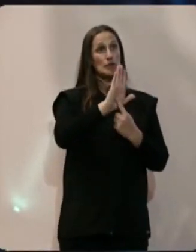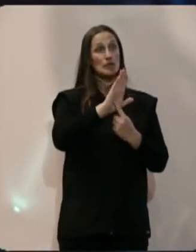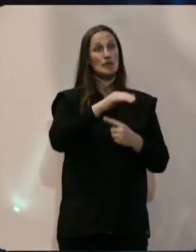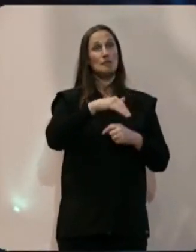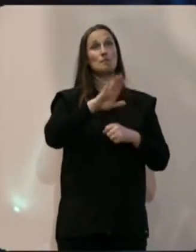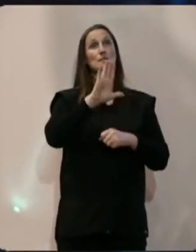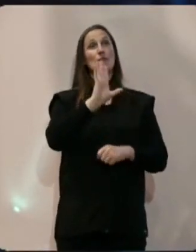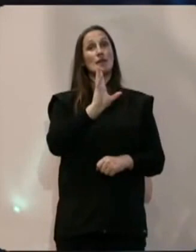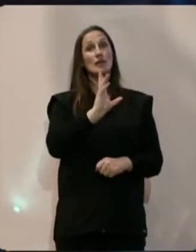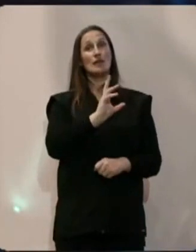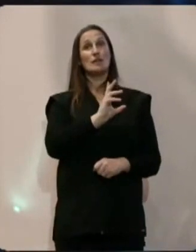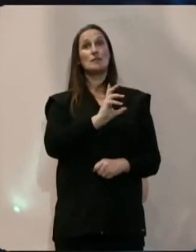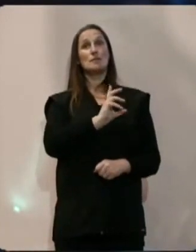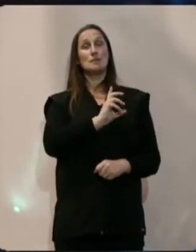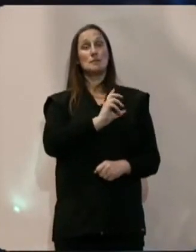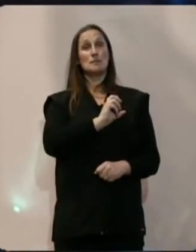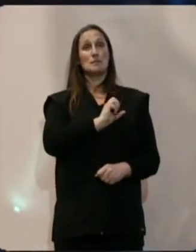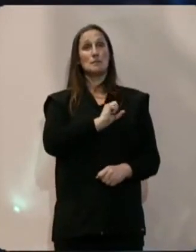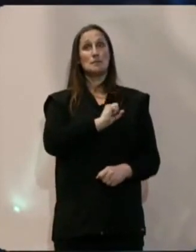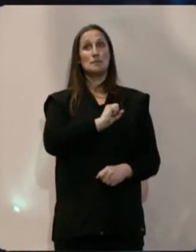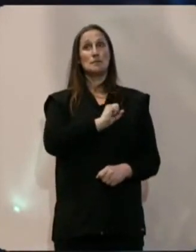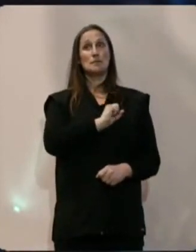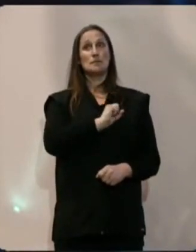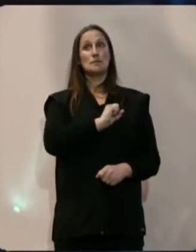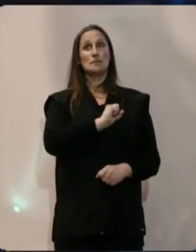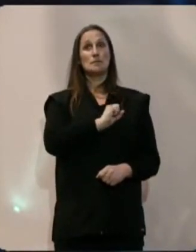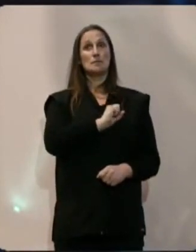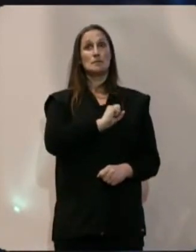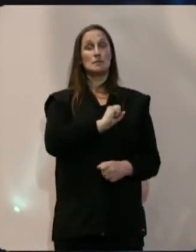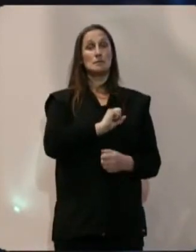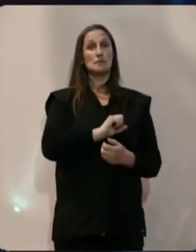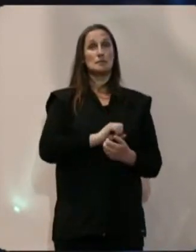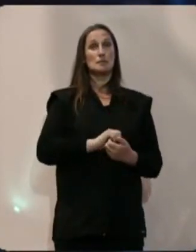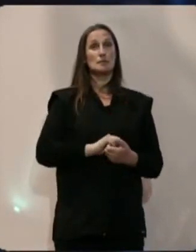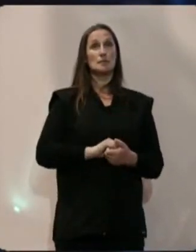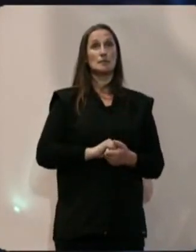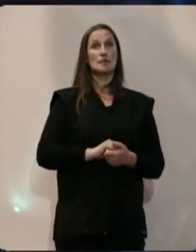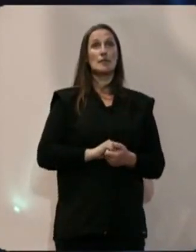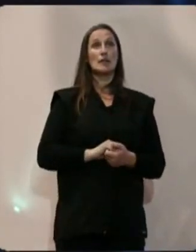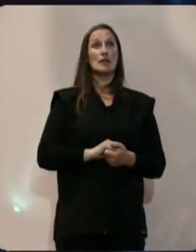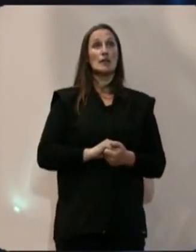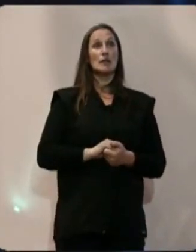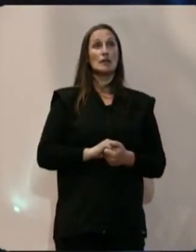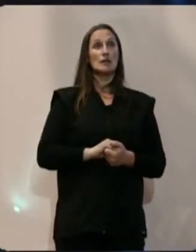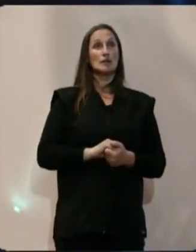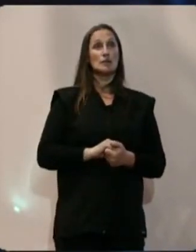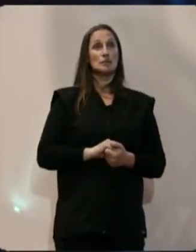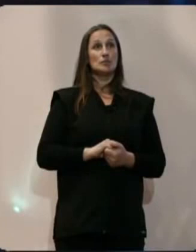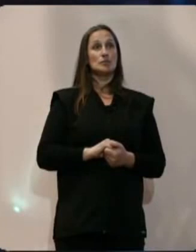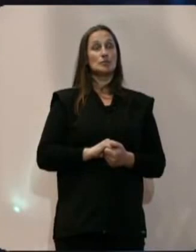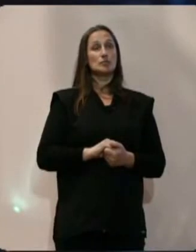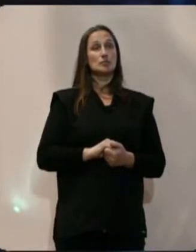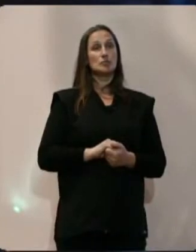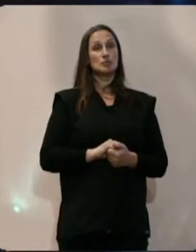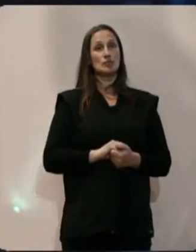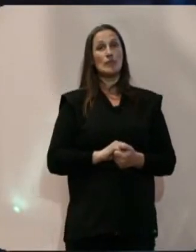Mas nós fazemos diferença quando mexemos com o poder do alto e começamos